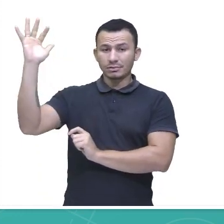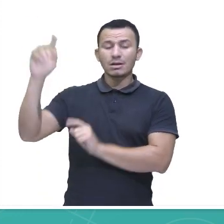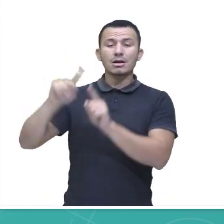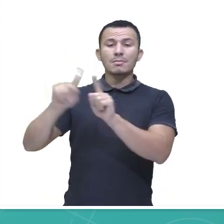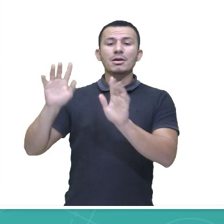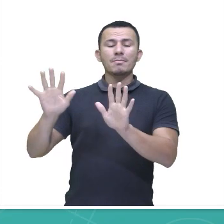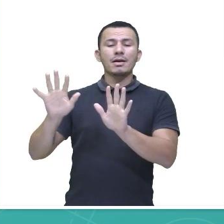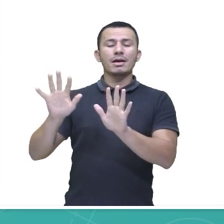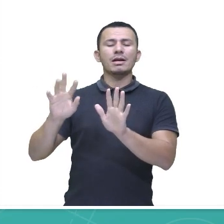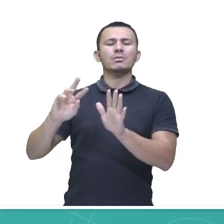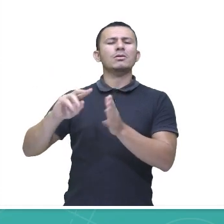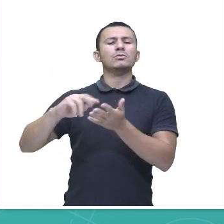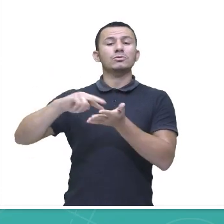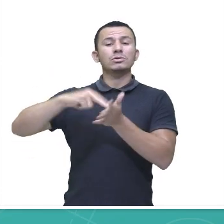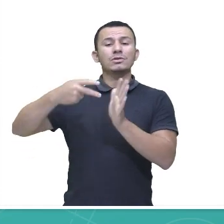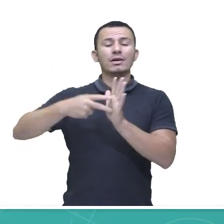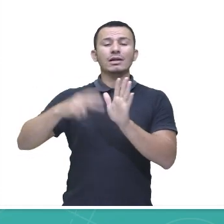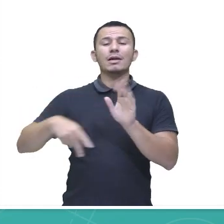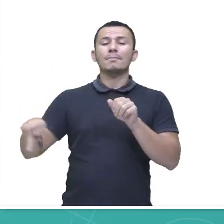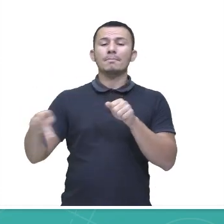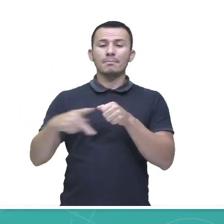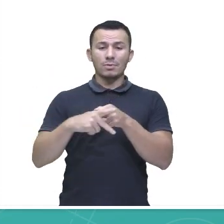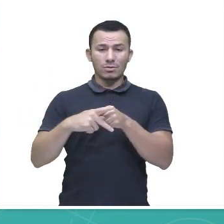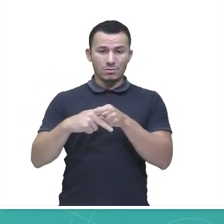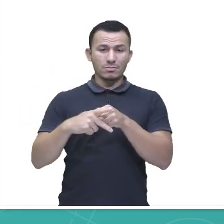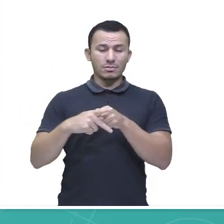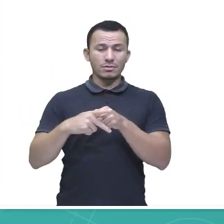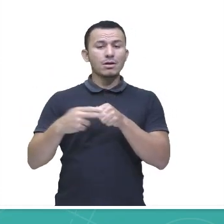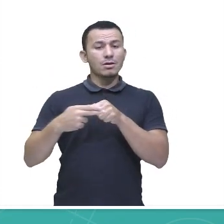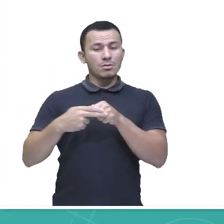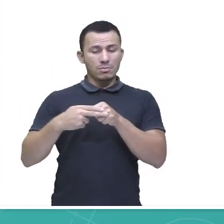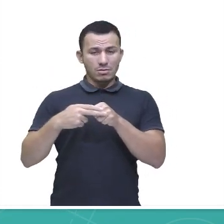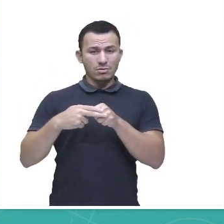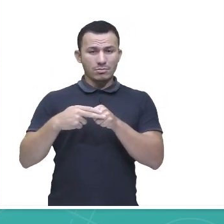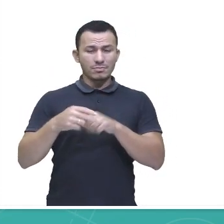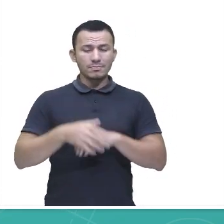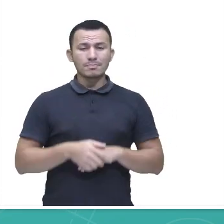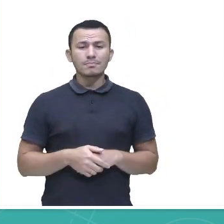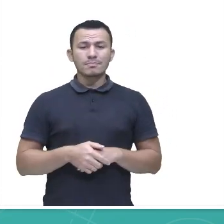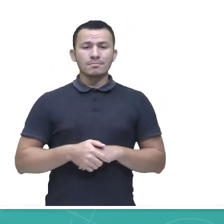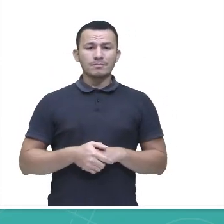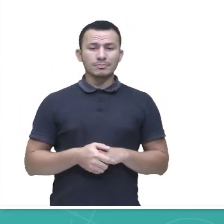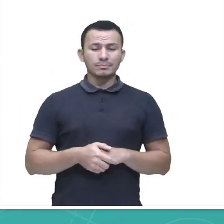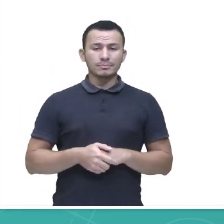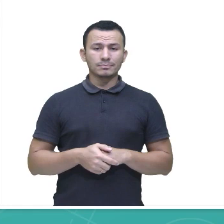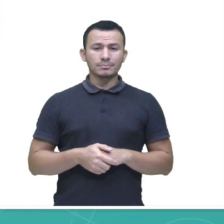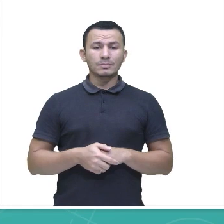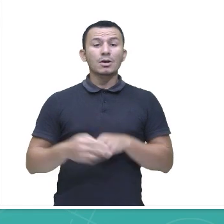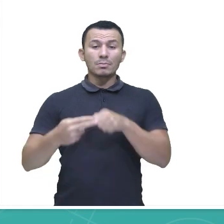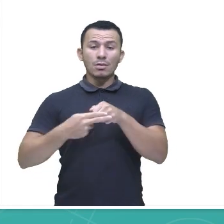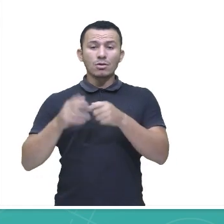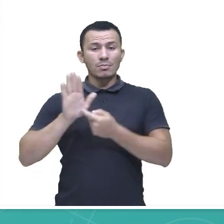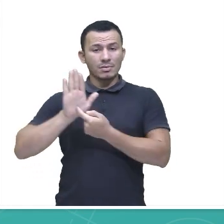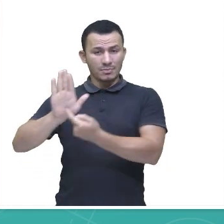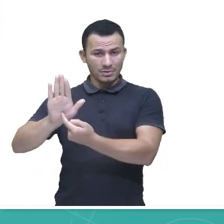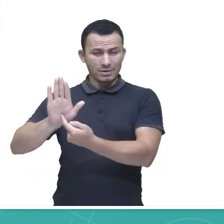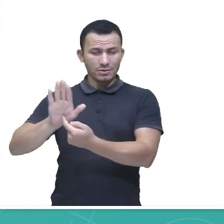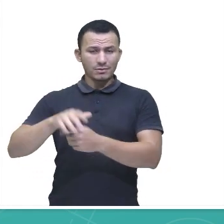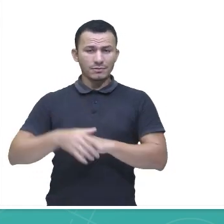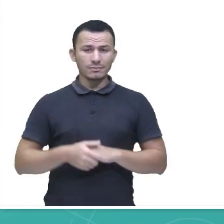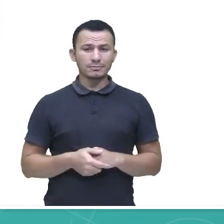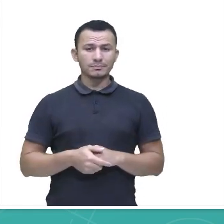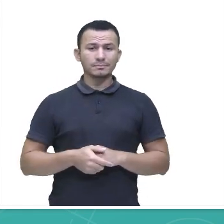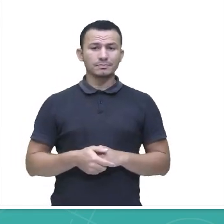aqui é de pronome, né? Pronome demonstrativo, este pensamento. Então vamos para a letra